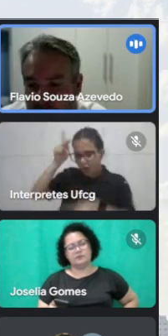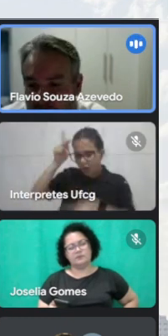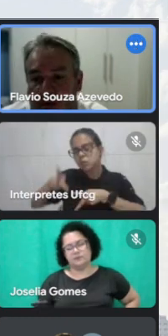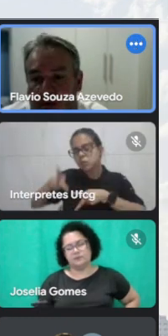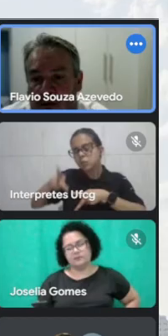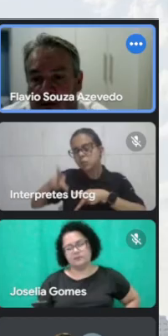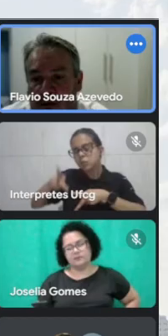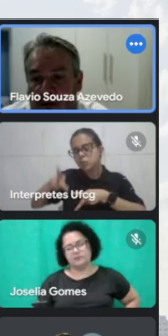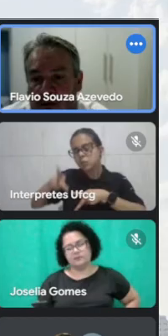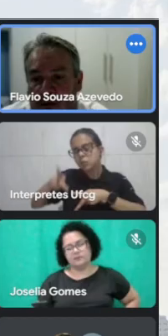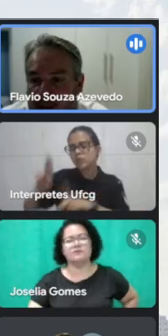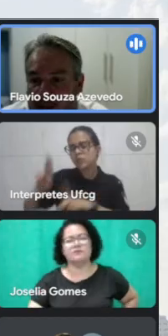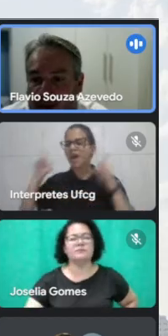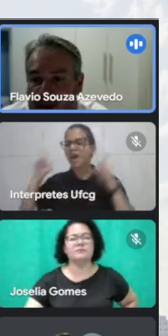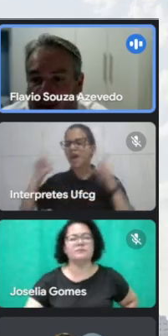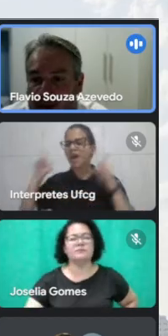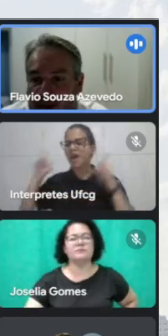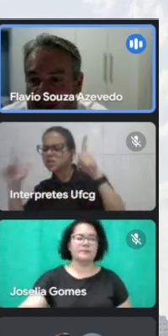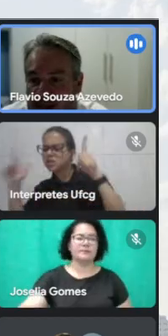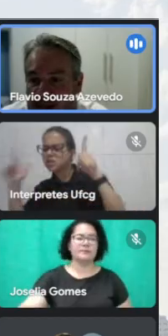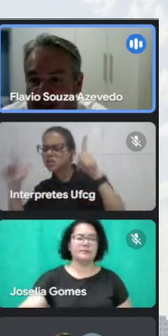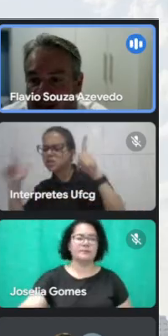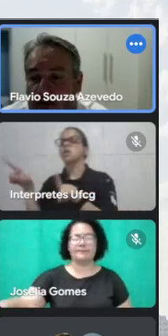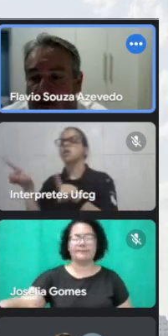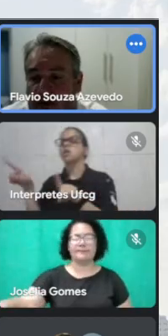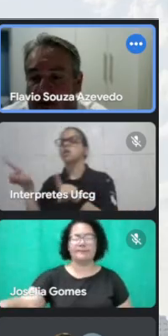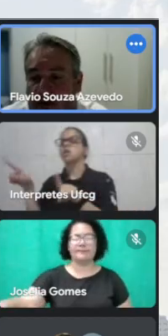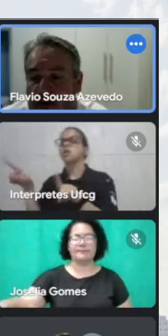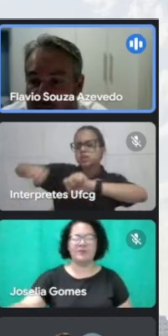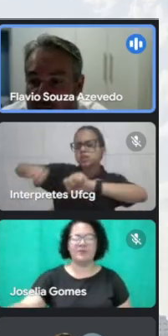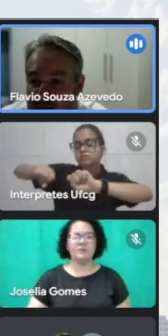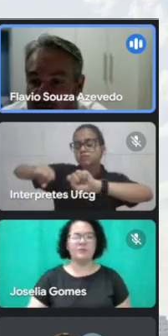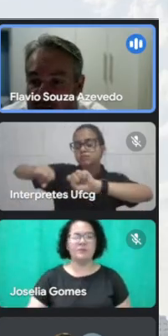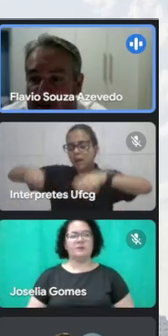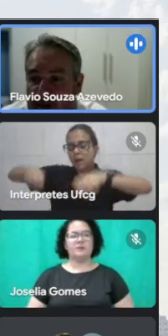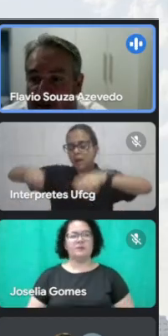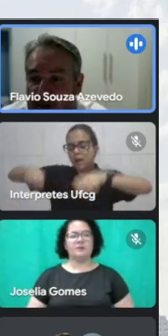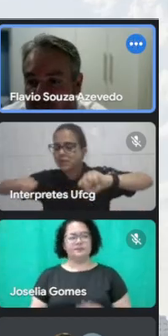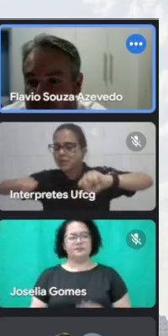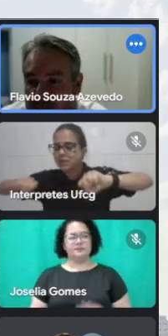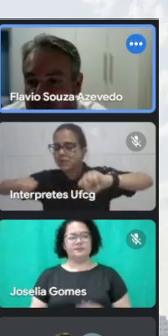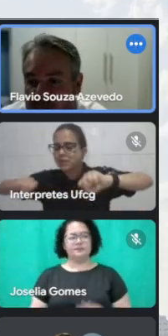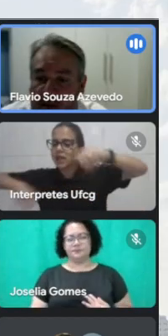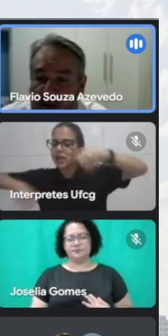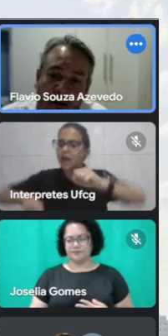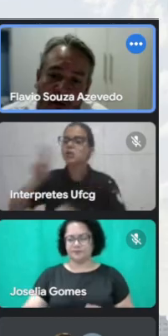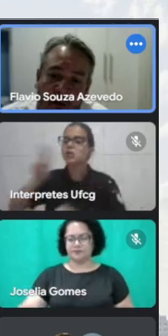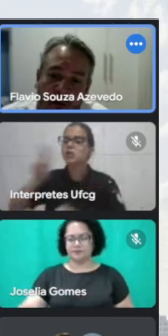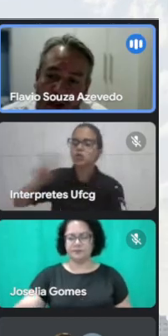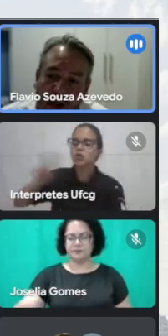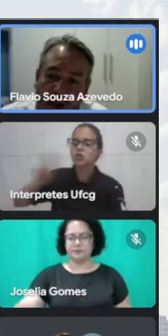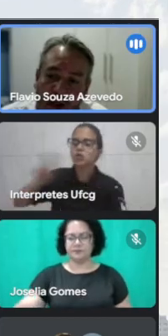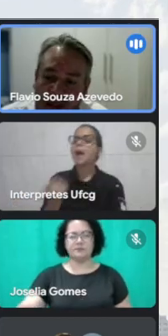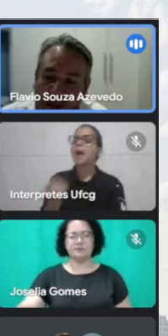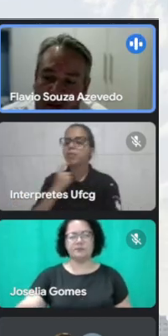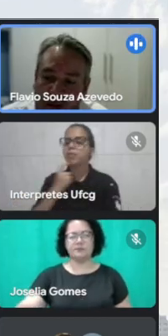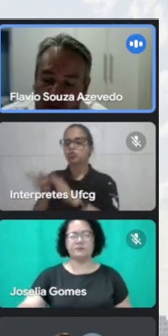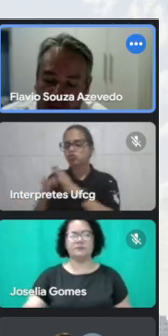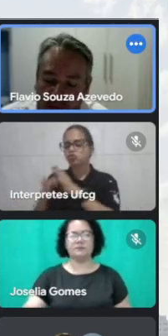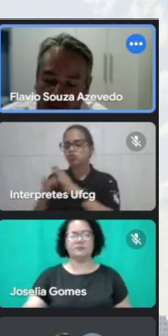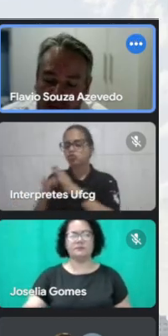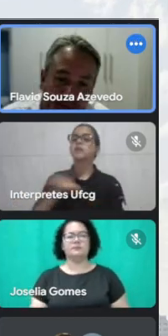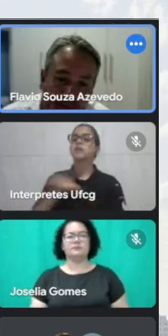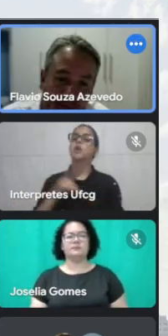lazer, mobilidade, ciclovias, etc., trazendo qualidade de vida e também melhorando a qualidade do